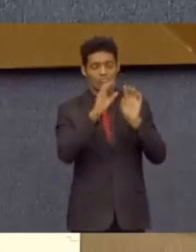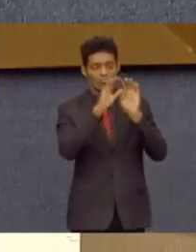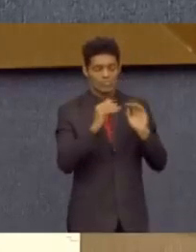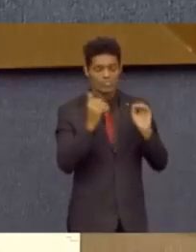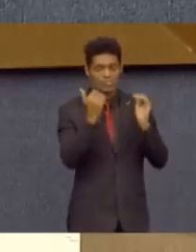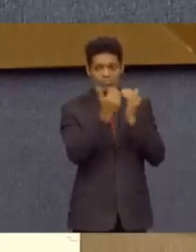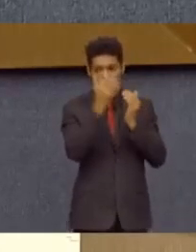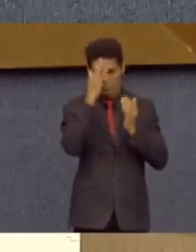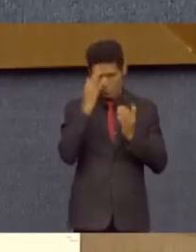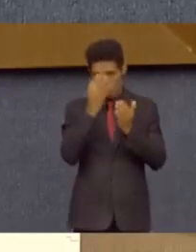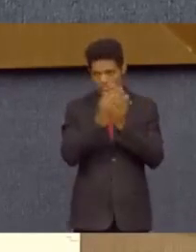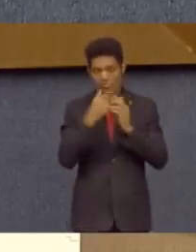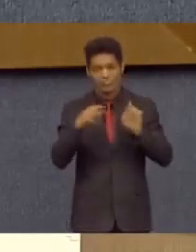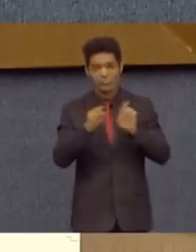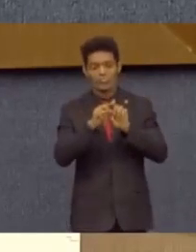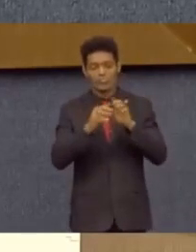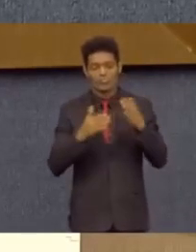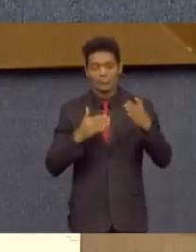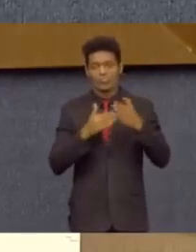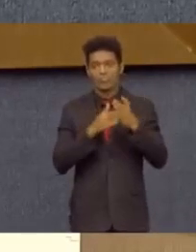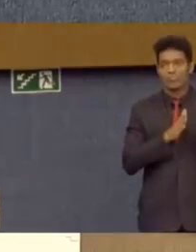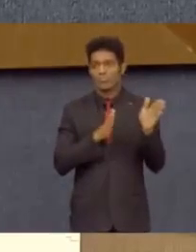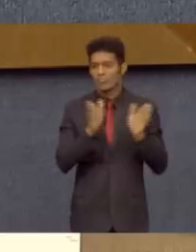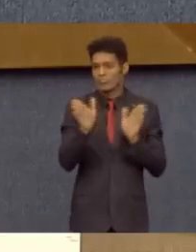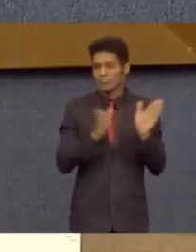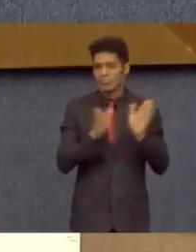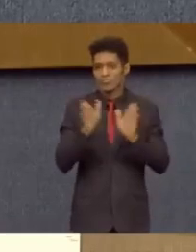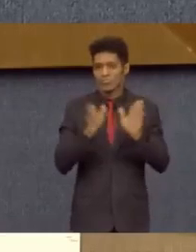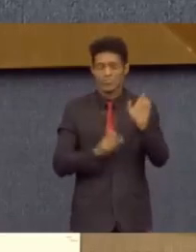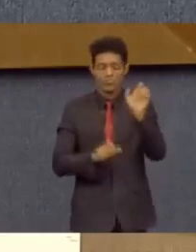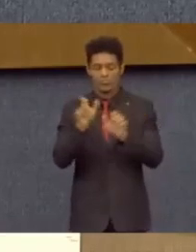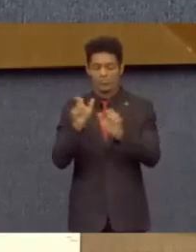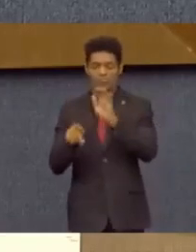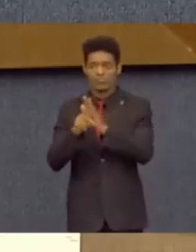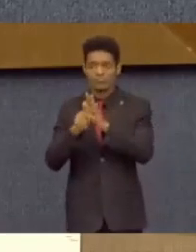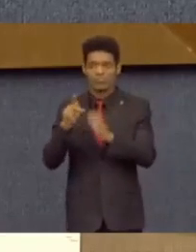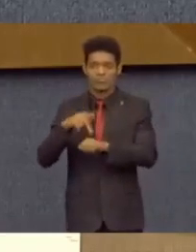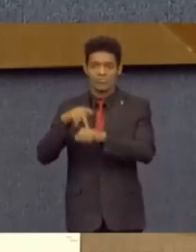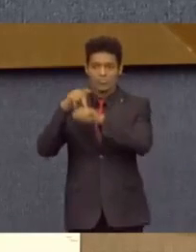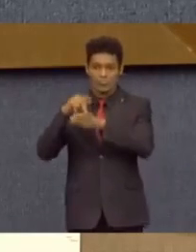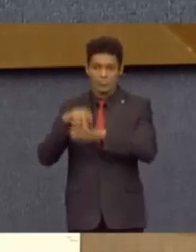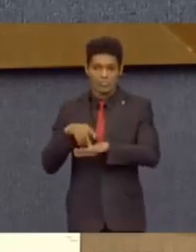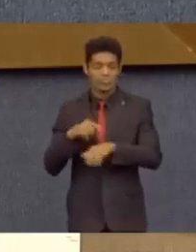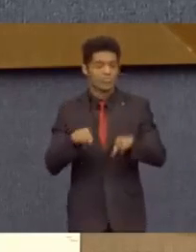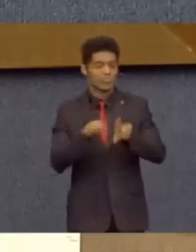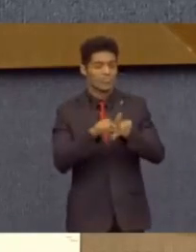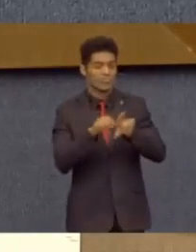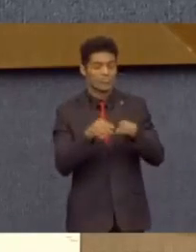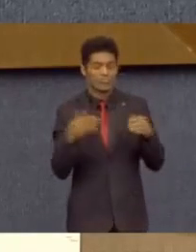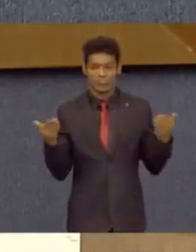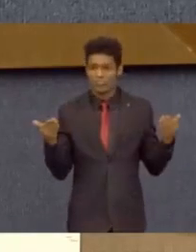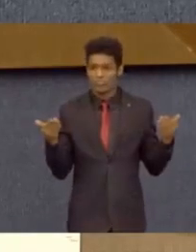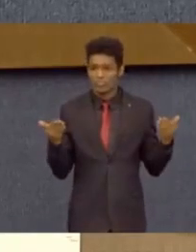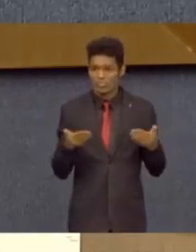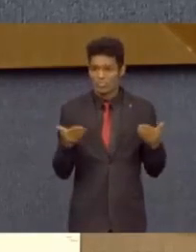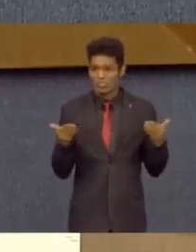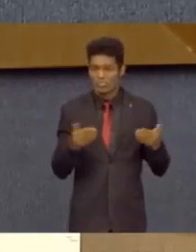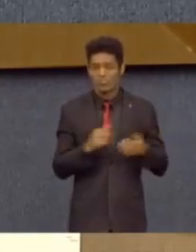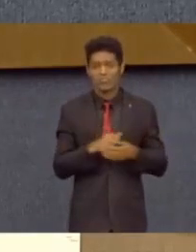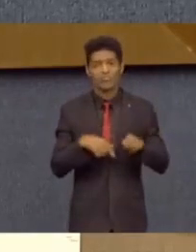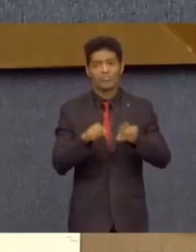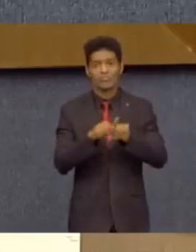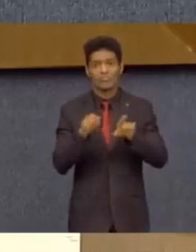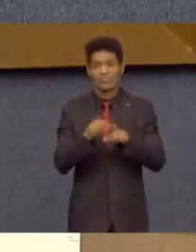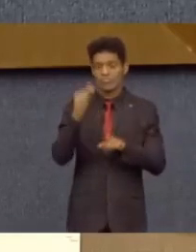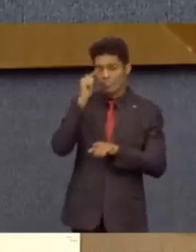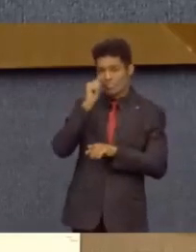limitavam o acesso dos paroquianos. Além disso, muito recentemente, a partir das suas parcerias,